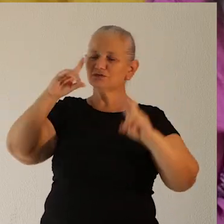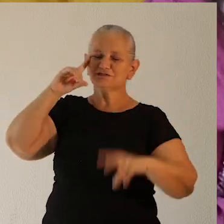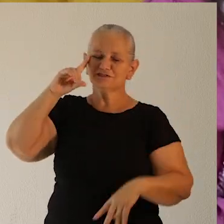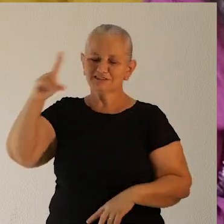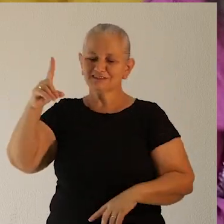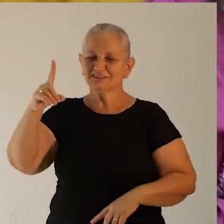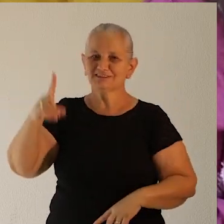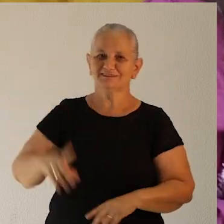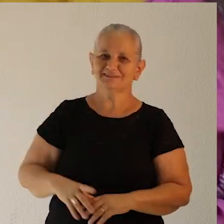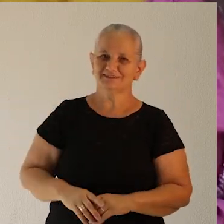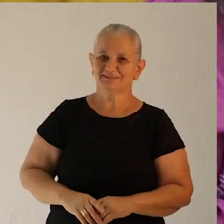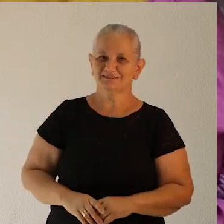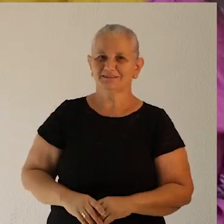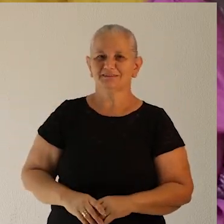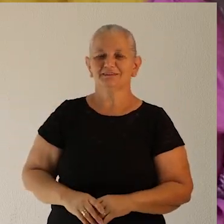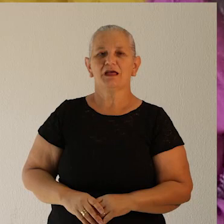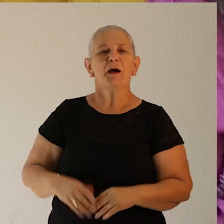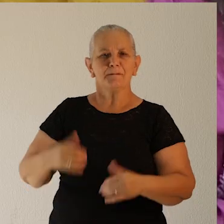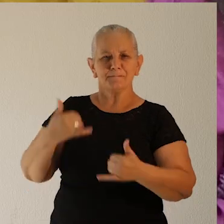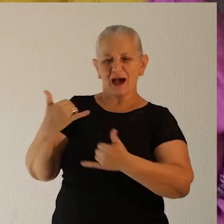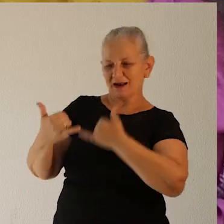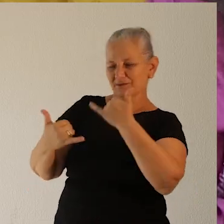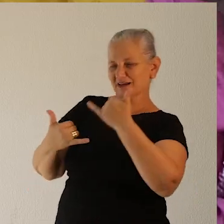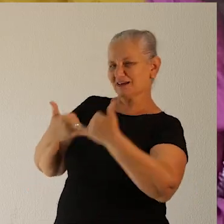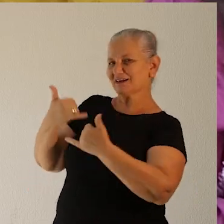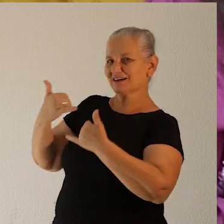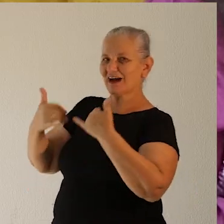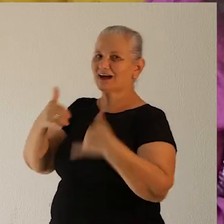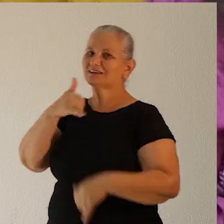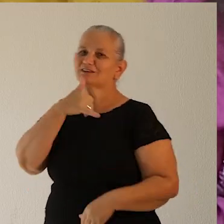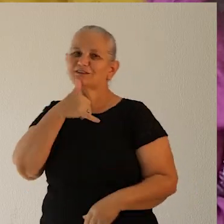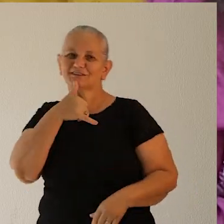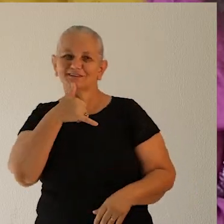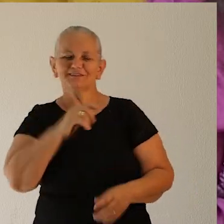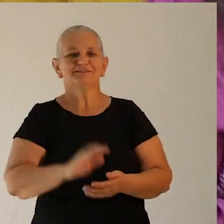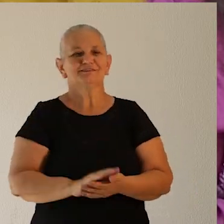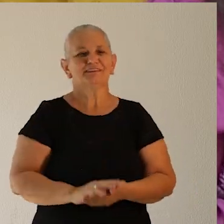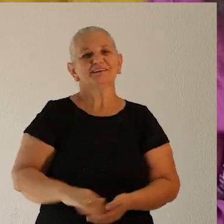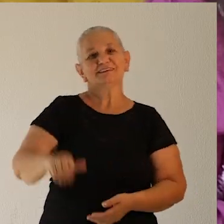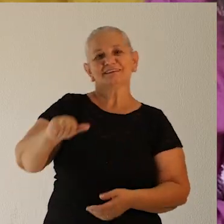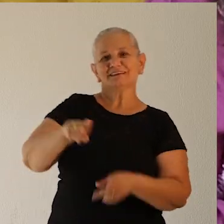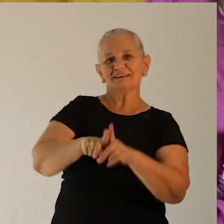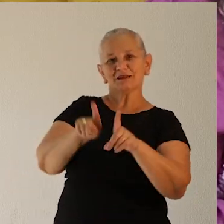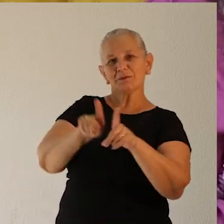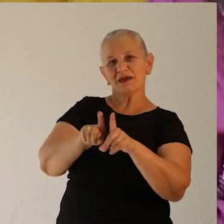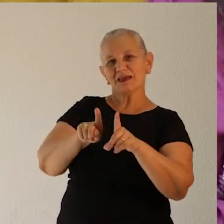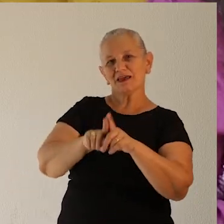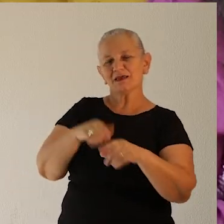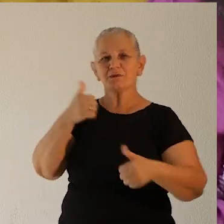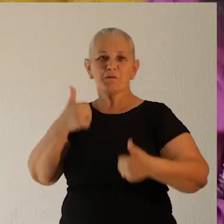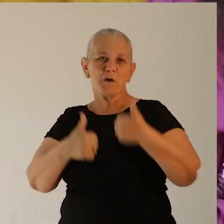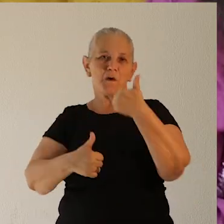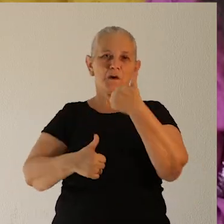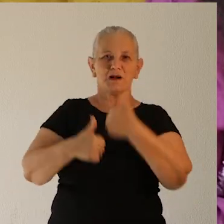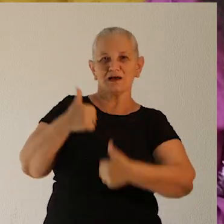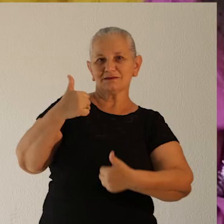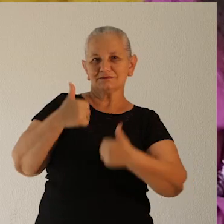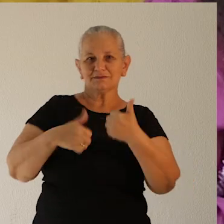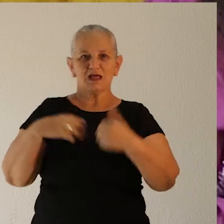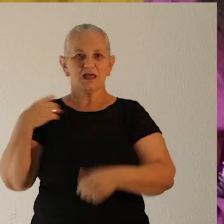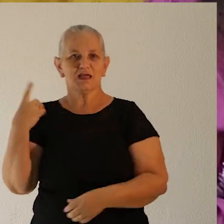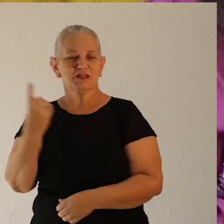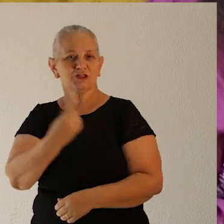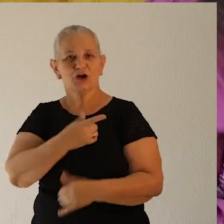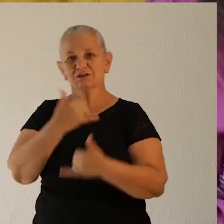dia, pra vadiar, pra molecar, bola de meia, pipa